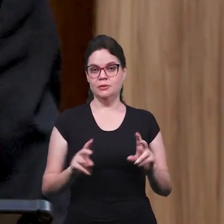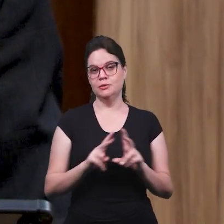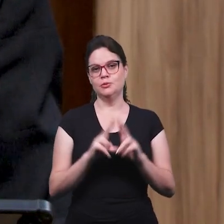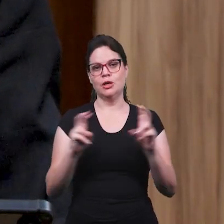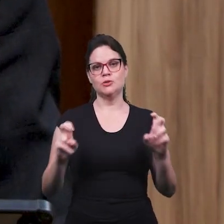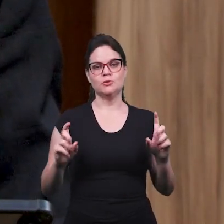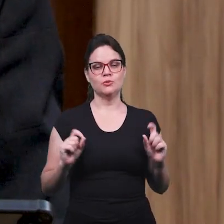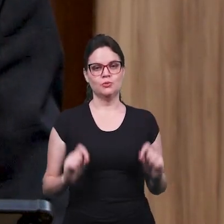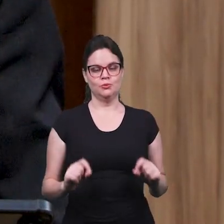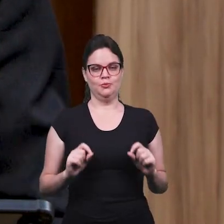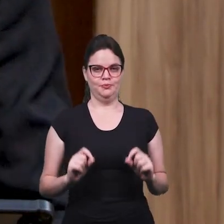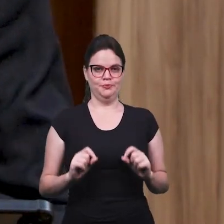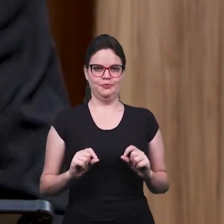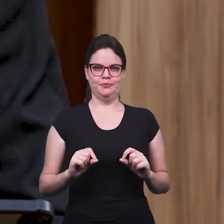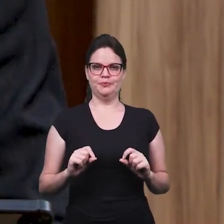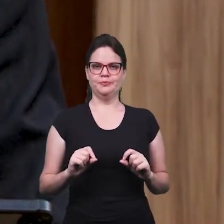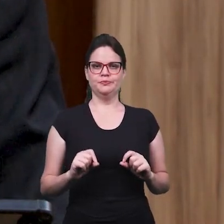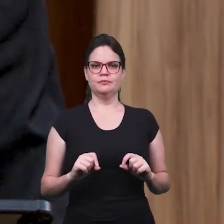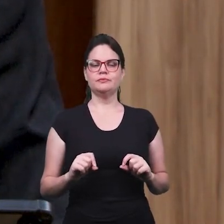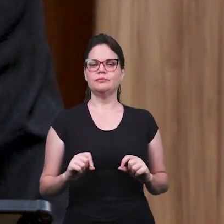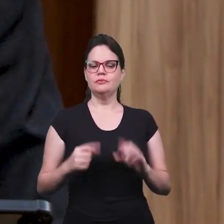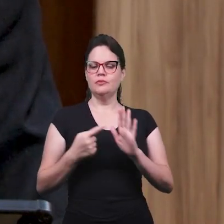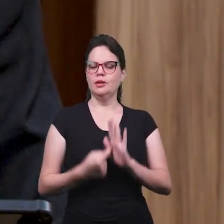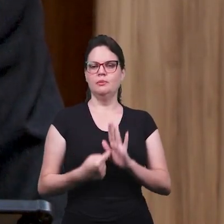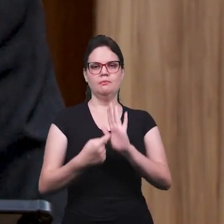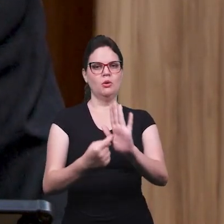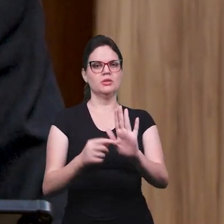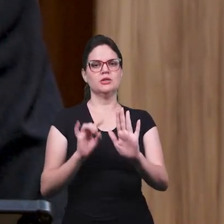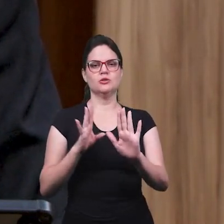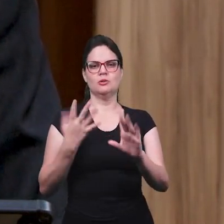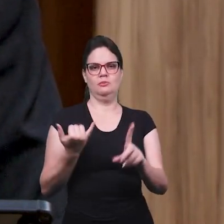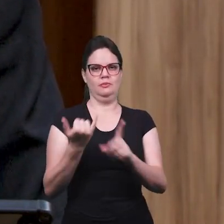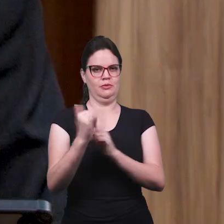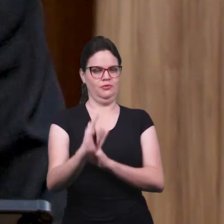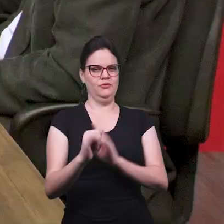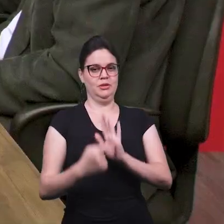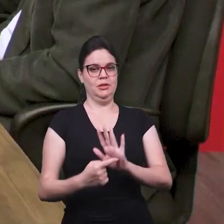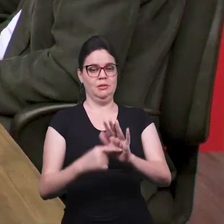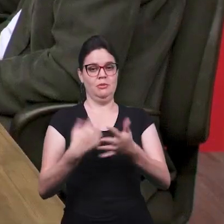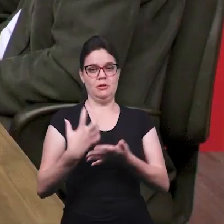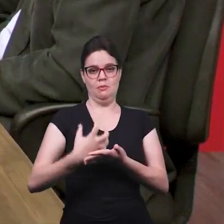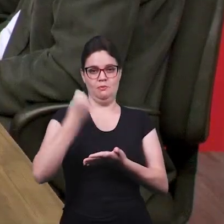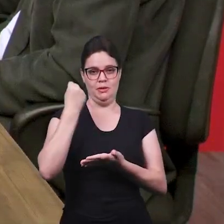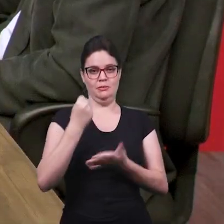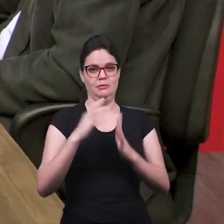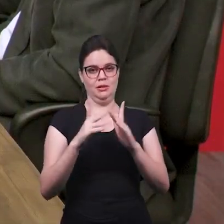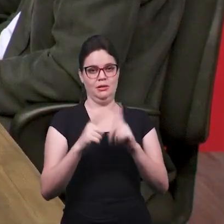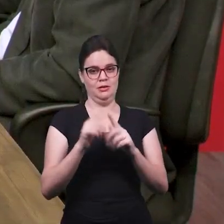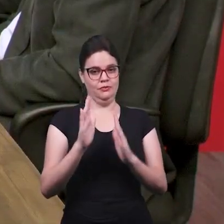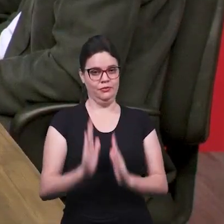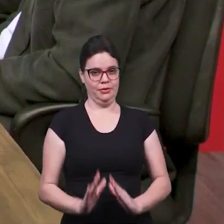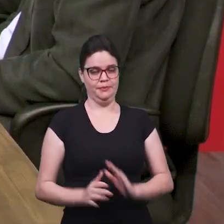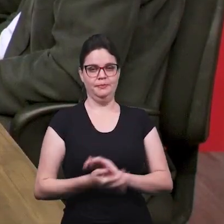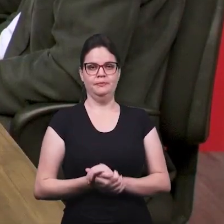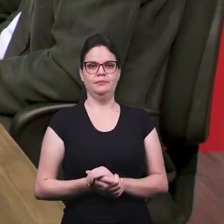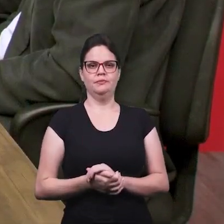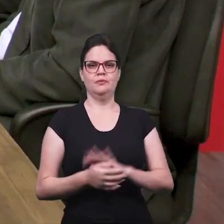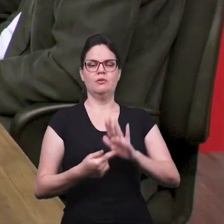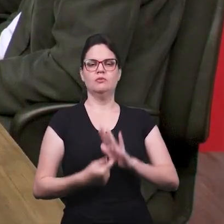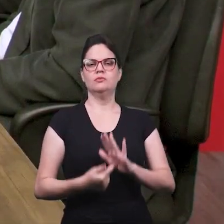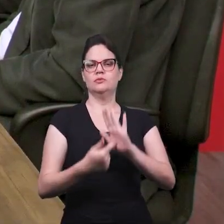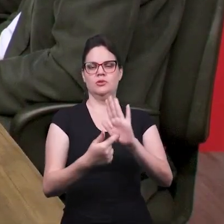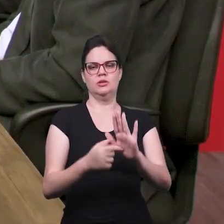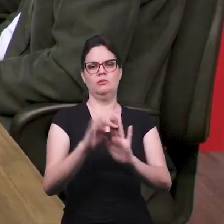assunto intensamente profético, né, que é o arrebatamento da igreja. E para a gente poder começar, nós vamos ler um texto